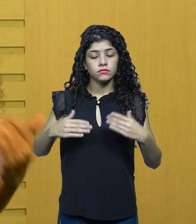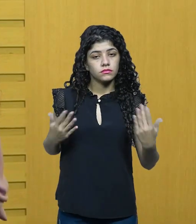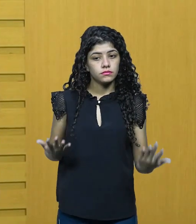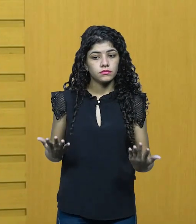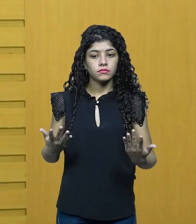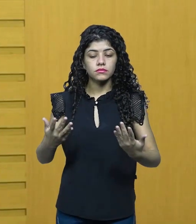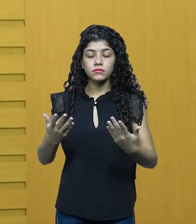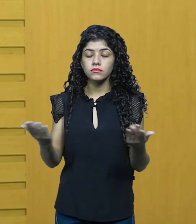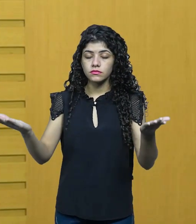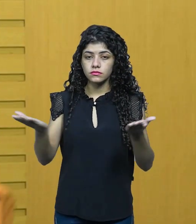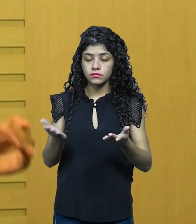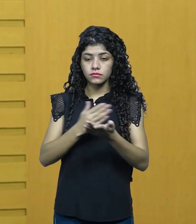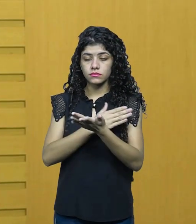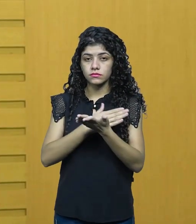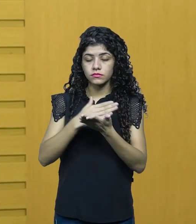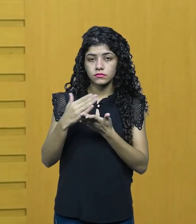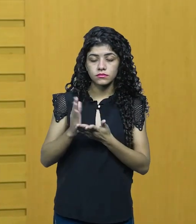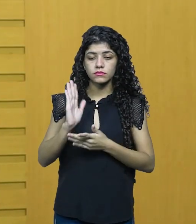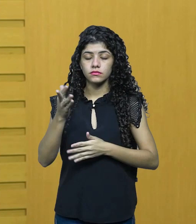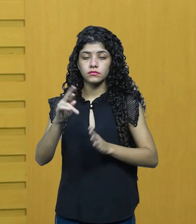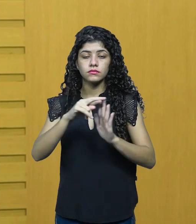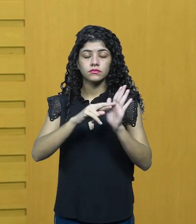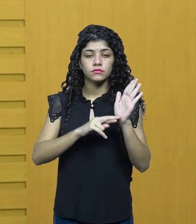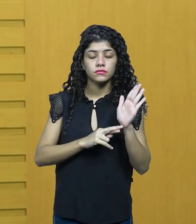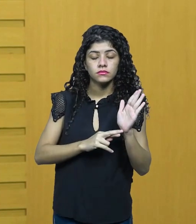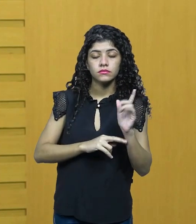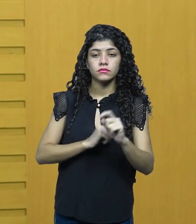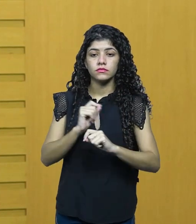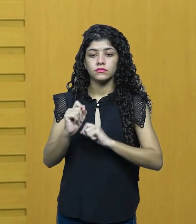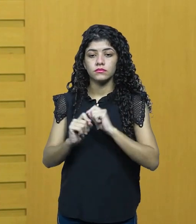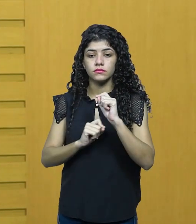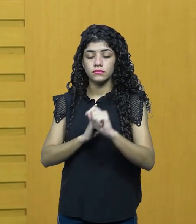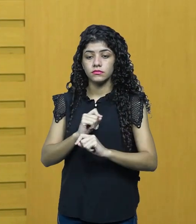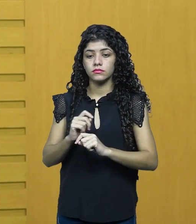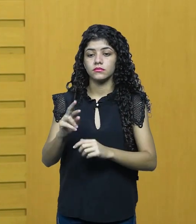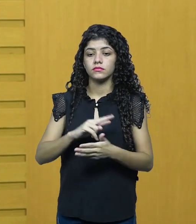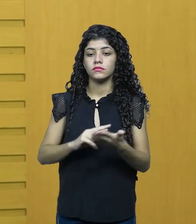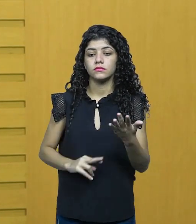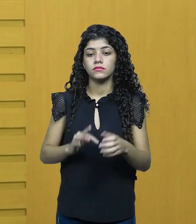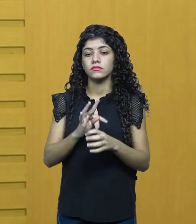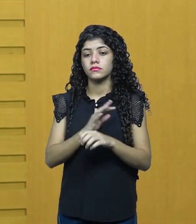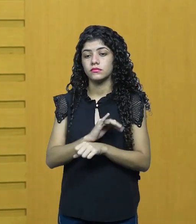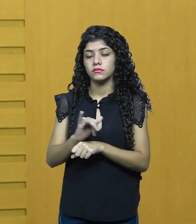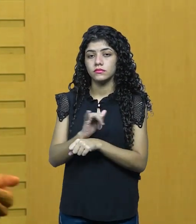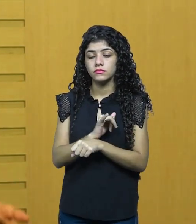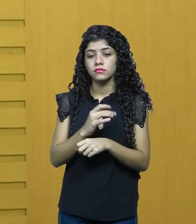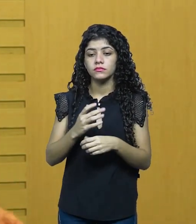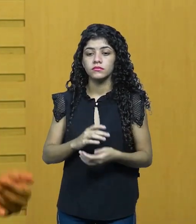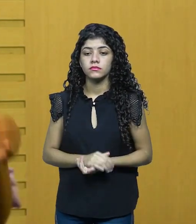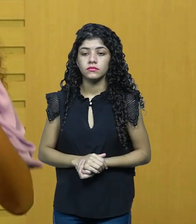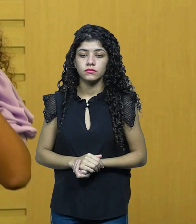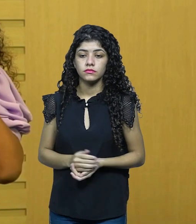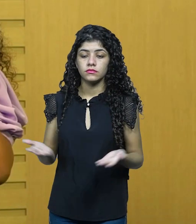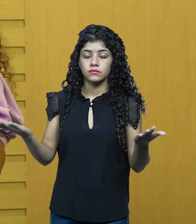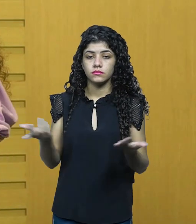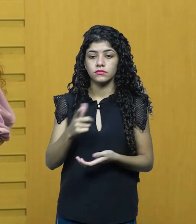Então, já entrando em algumas regras de roteiro técnico, como circulam